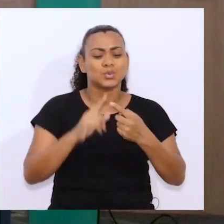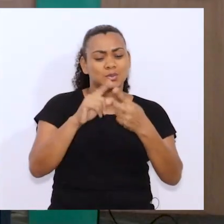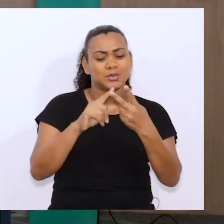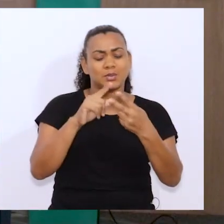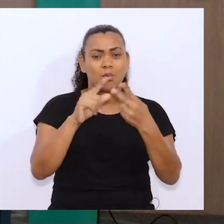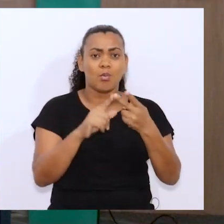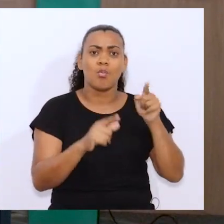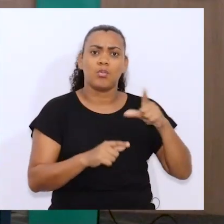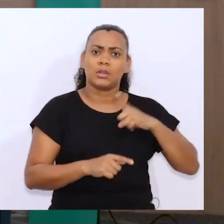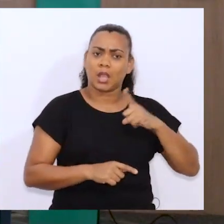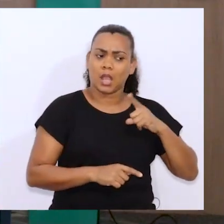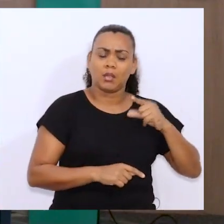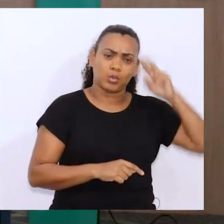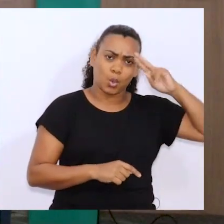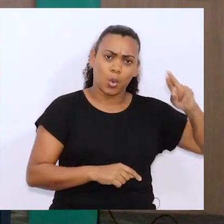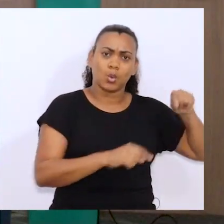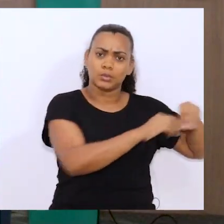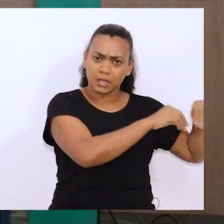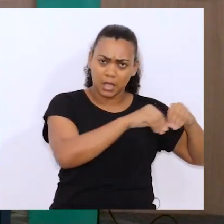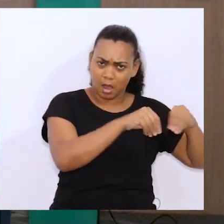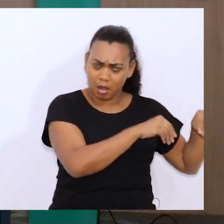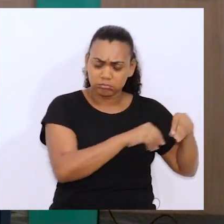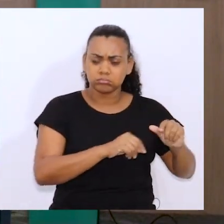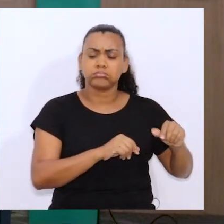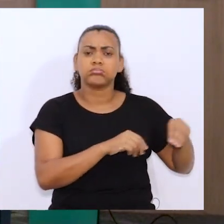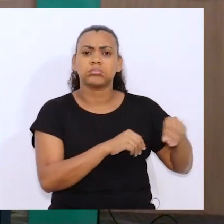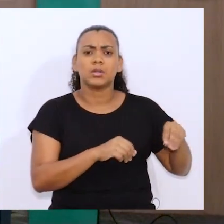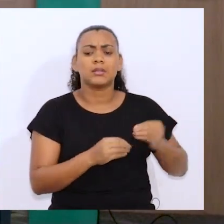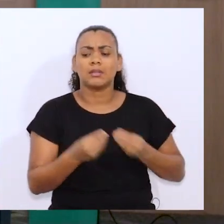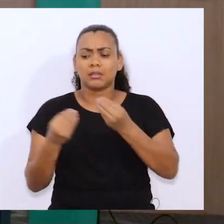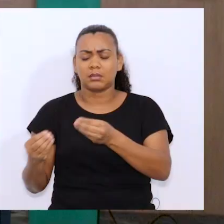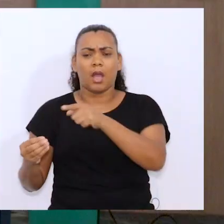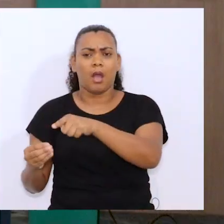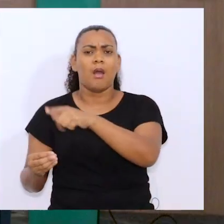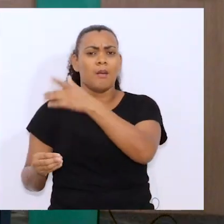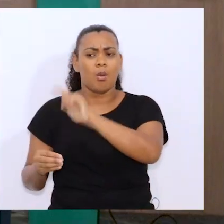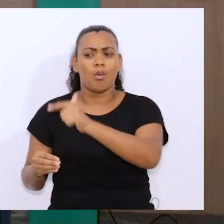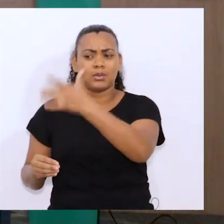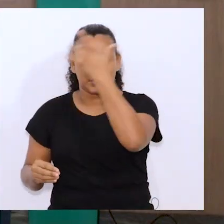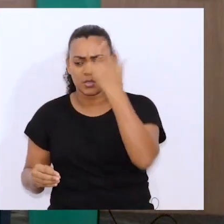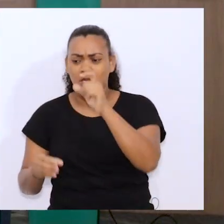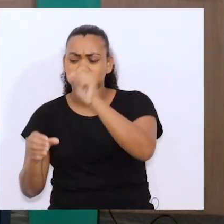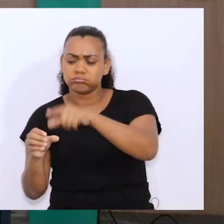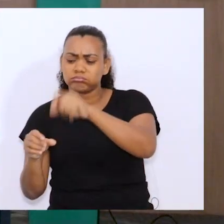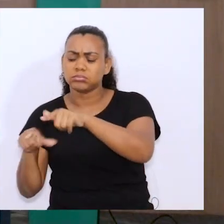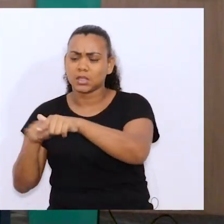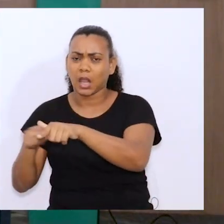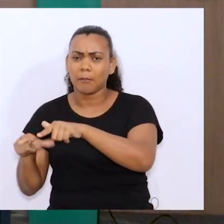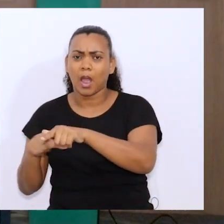parceria, onde uma pessoa é dona da terra, cede aquele pedaço da terra para que a outra pessoa